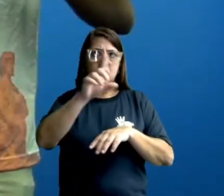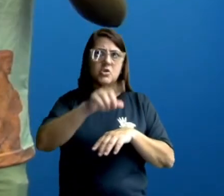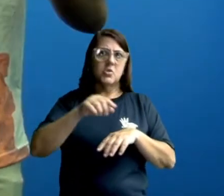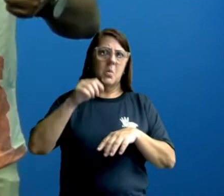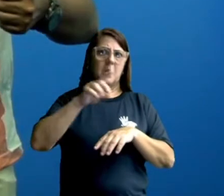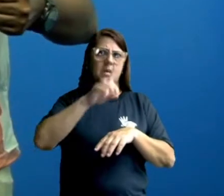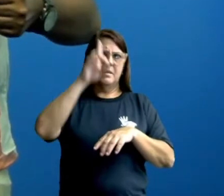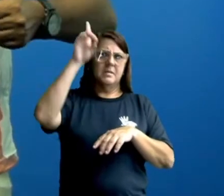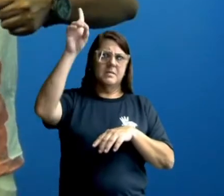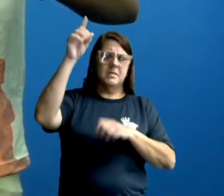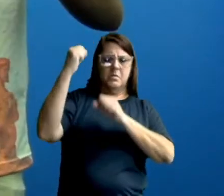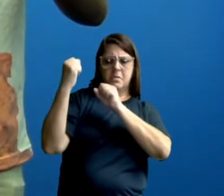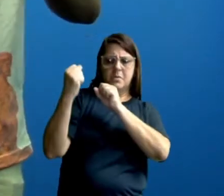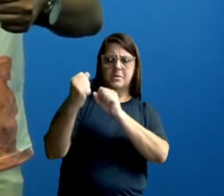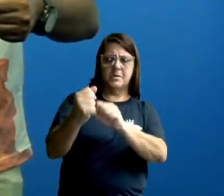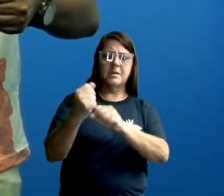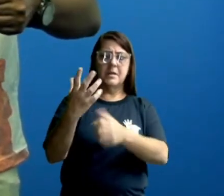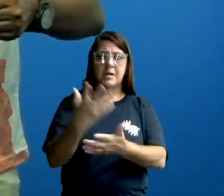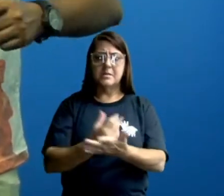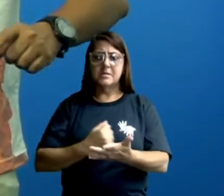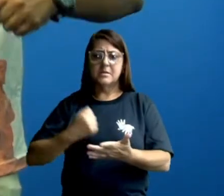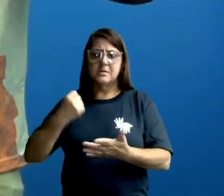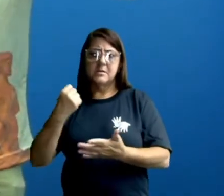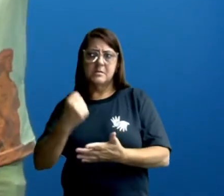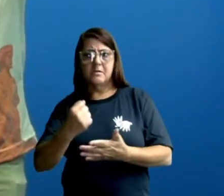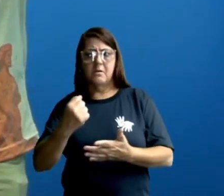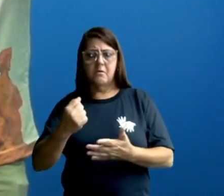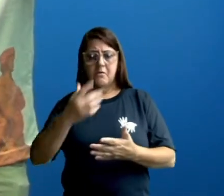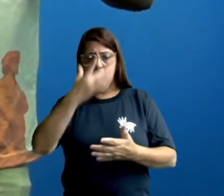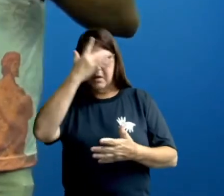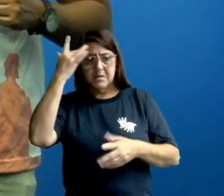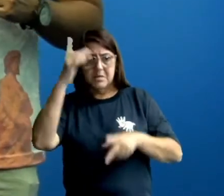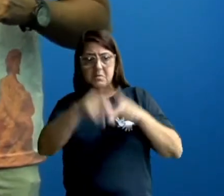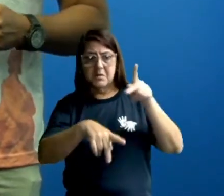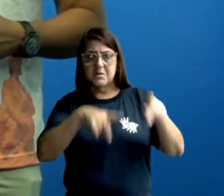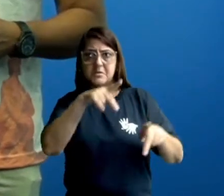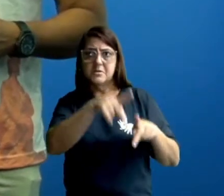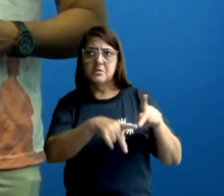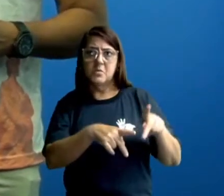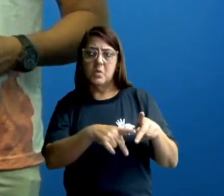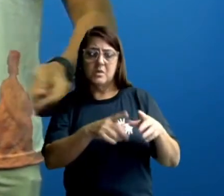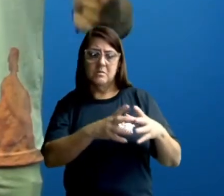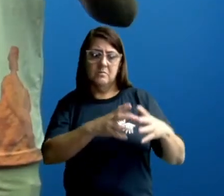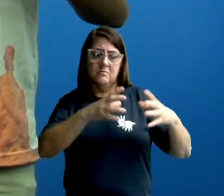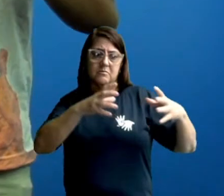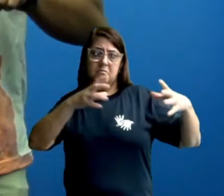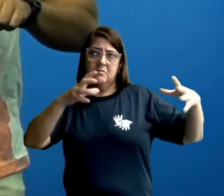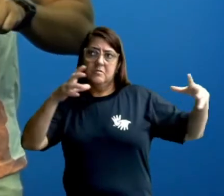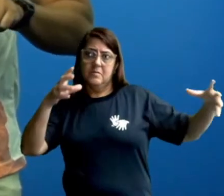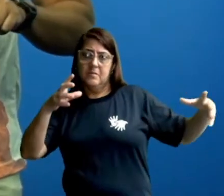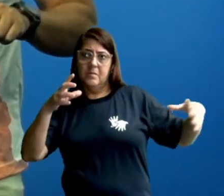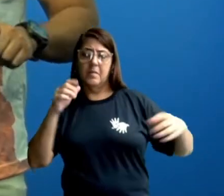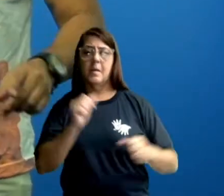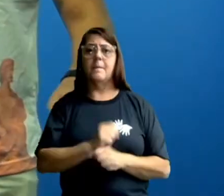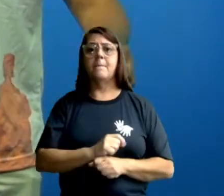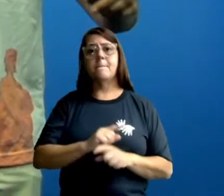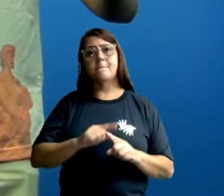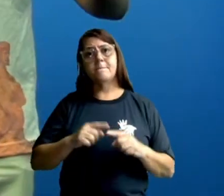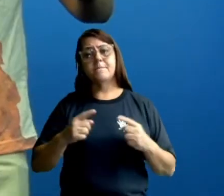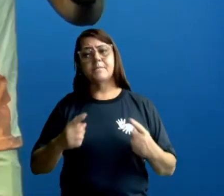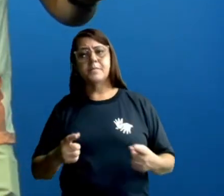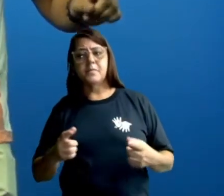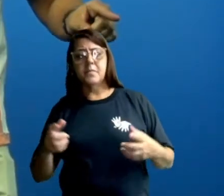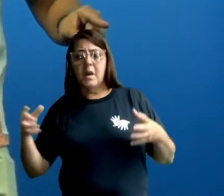é quem poderia resgatar a humanidade e voltá-la a fazê-la crescer. Para isso,